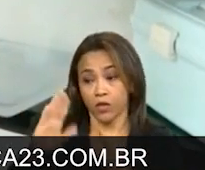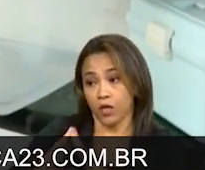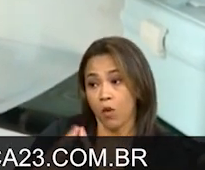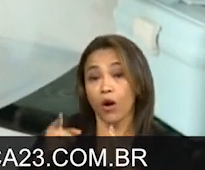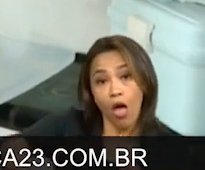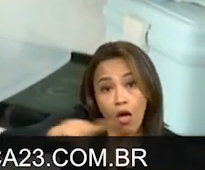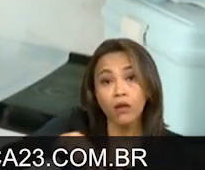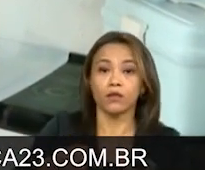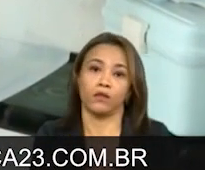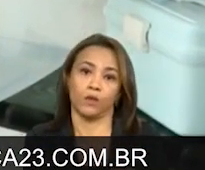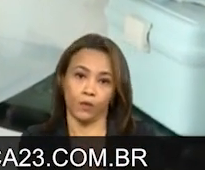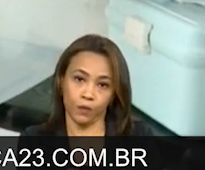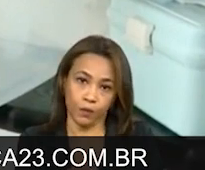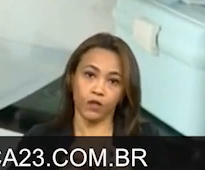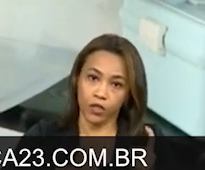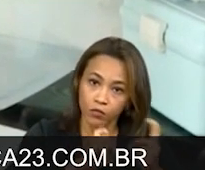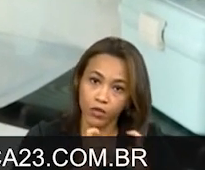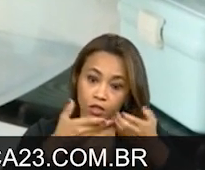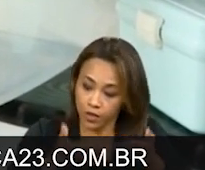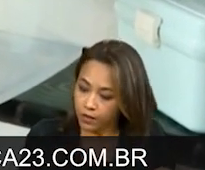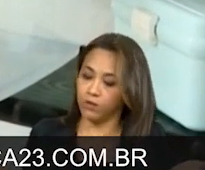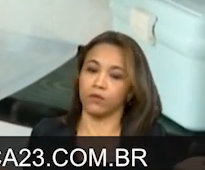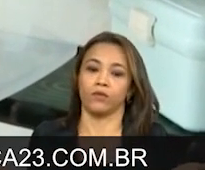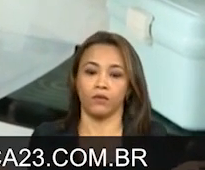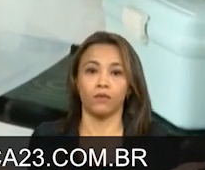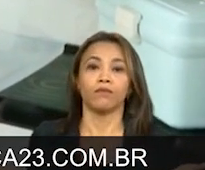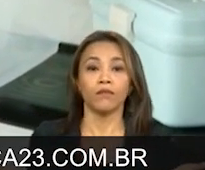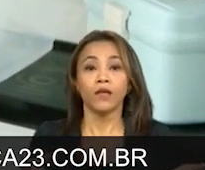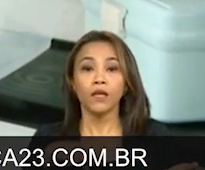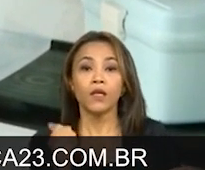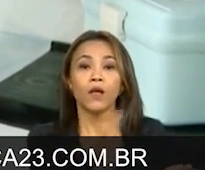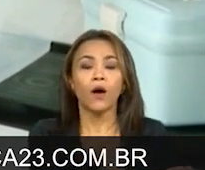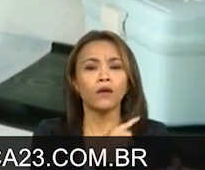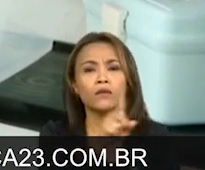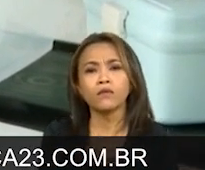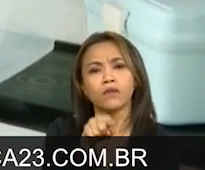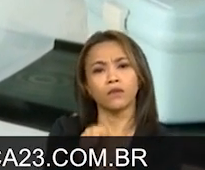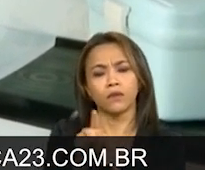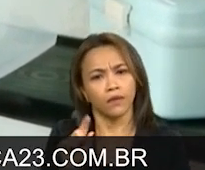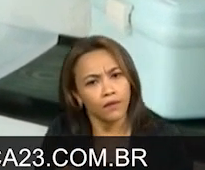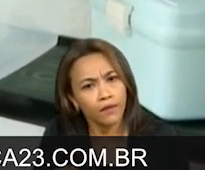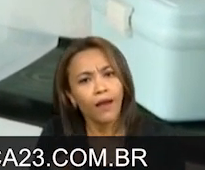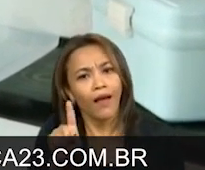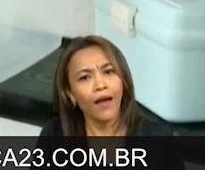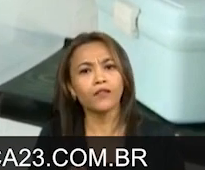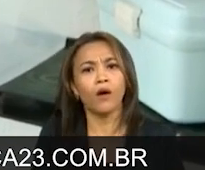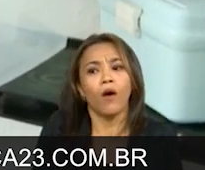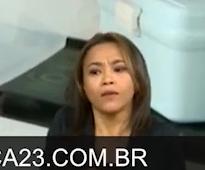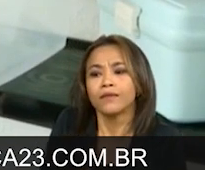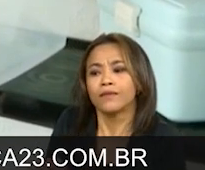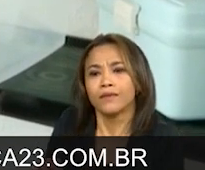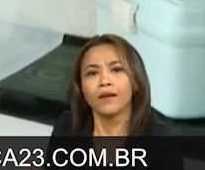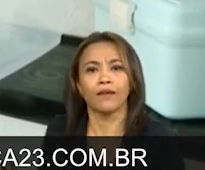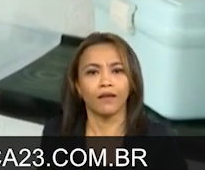gestão desse tratamento, né? O que a gente pretende é ser mediador